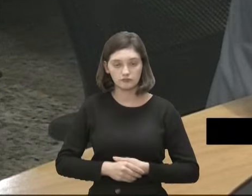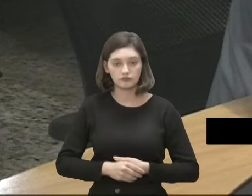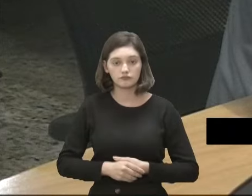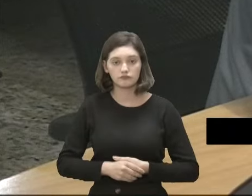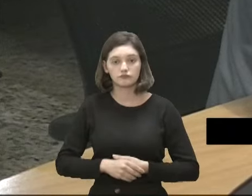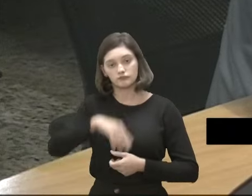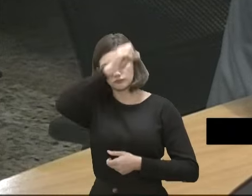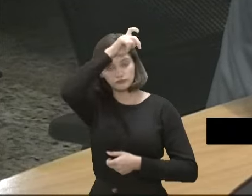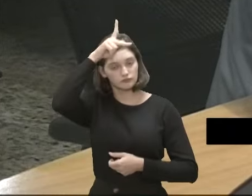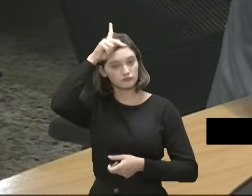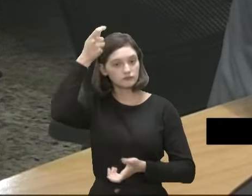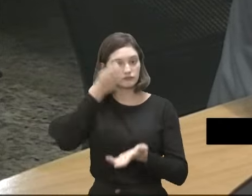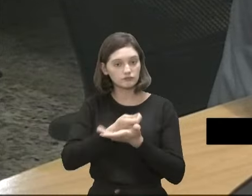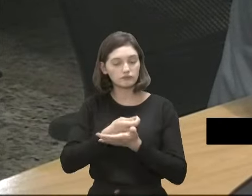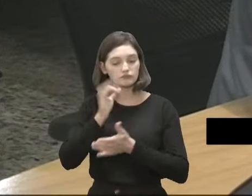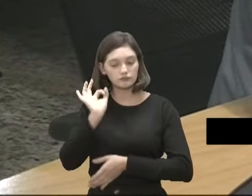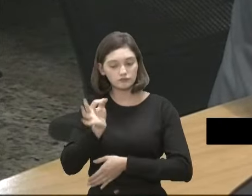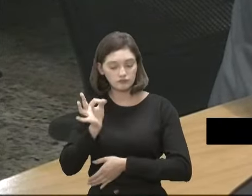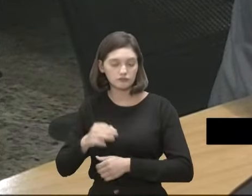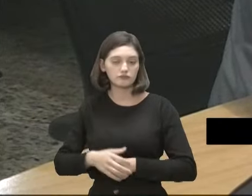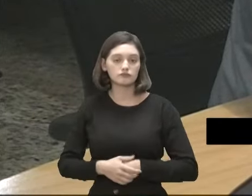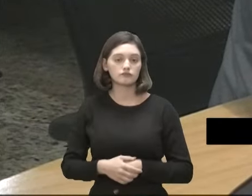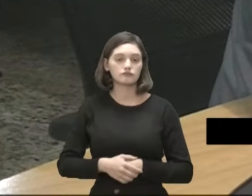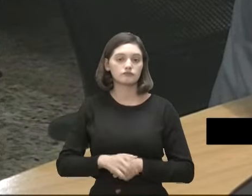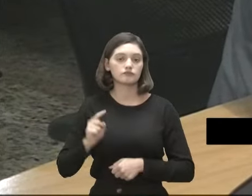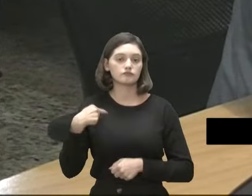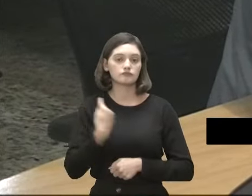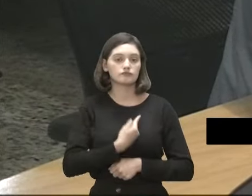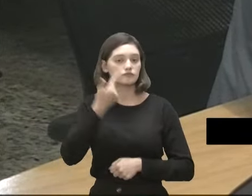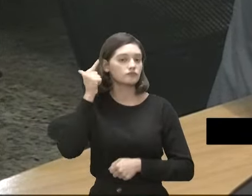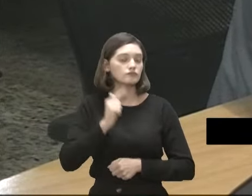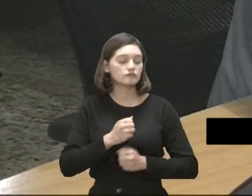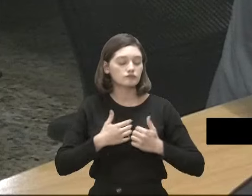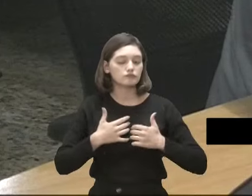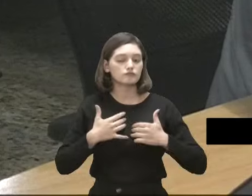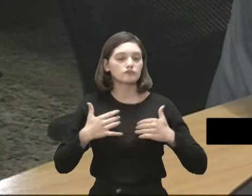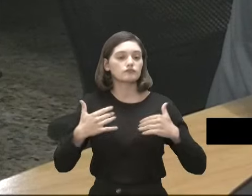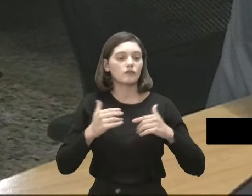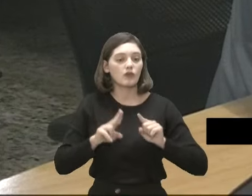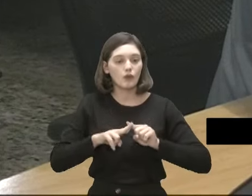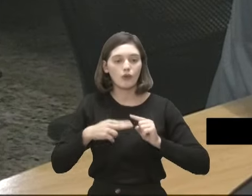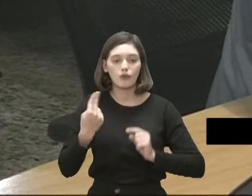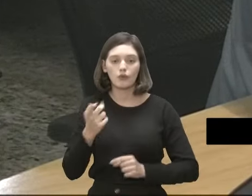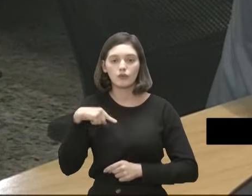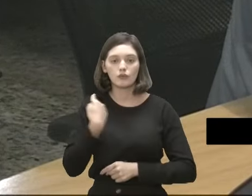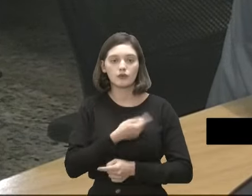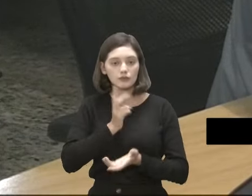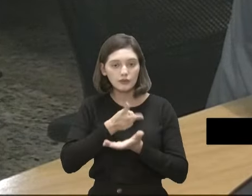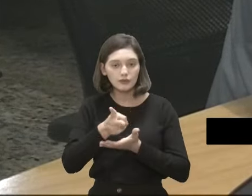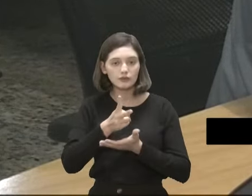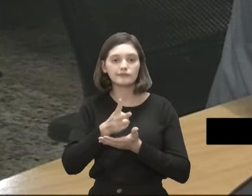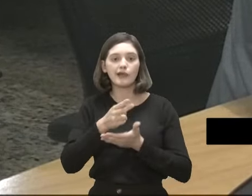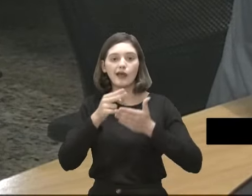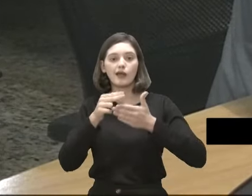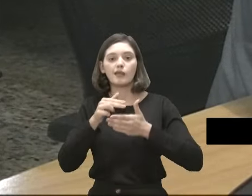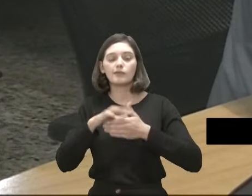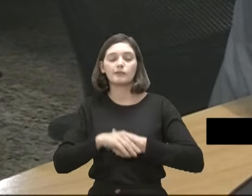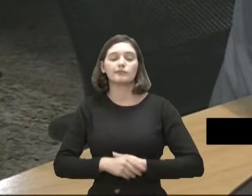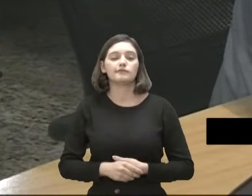prefeitura estivesse pagando tudo que ela tem que pagar certinho, a gente está ainda respirando ainda ou o nosso narizinho já está passando para baixo do nível da